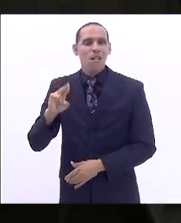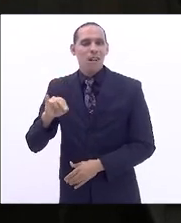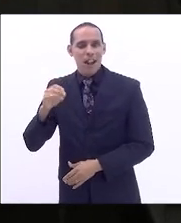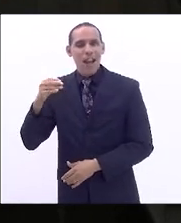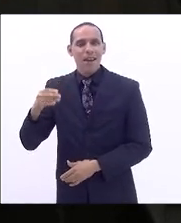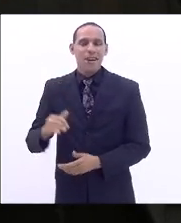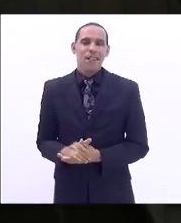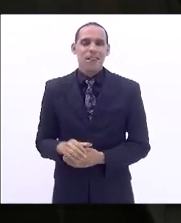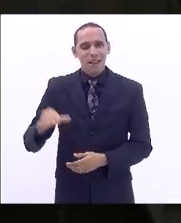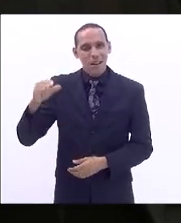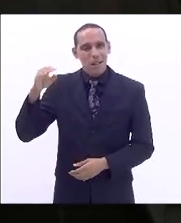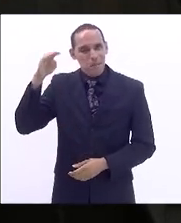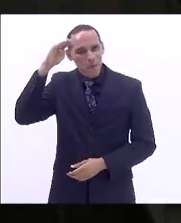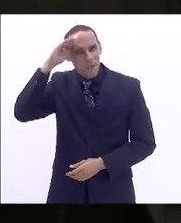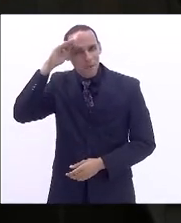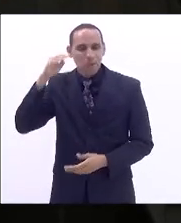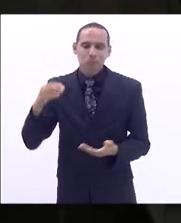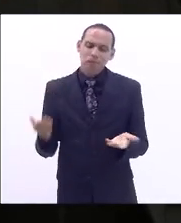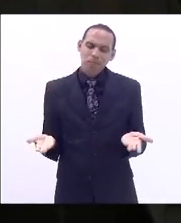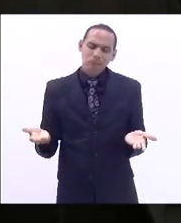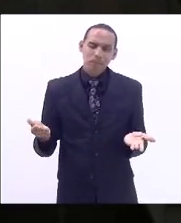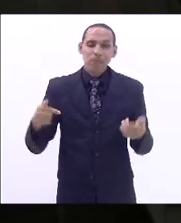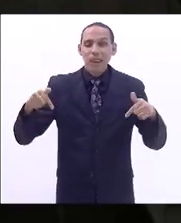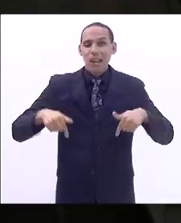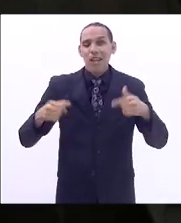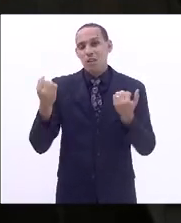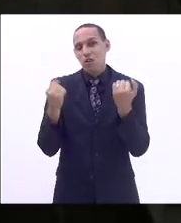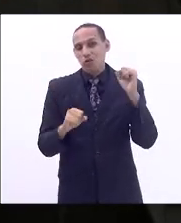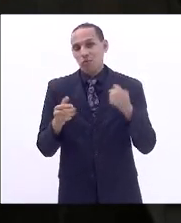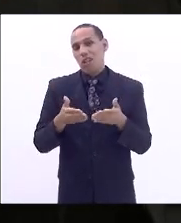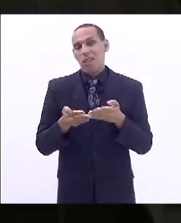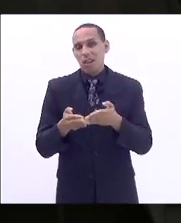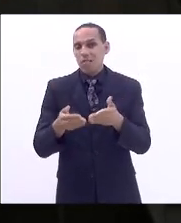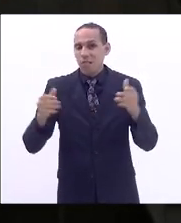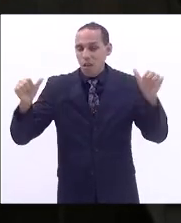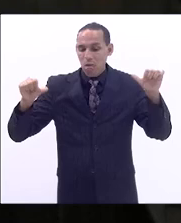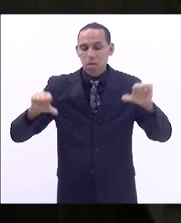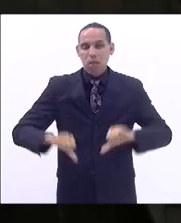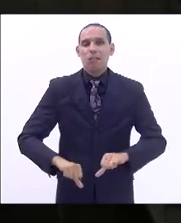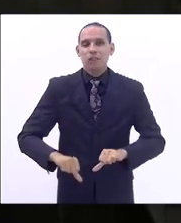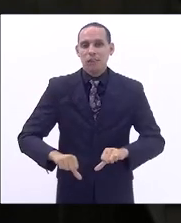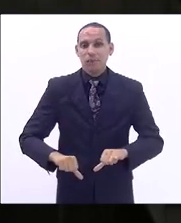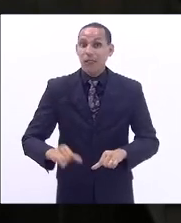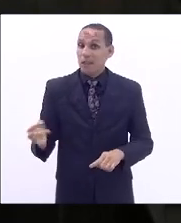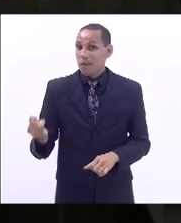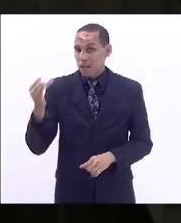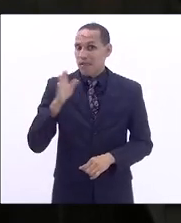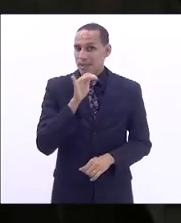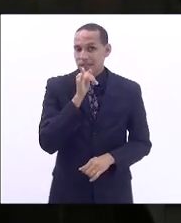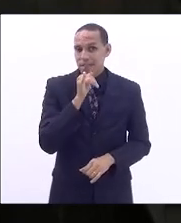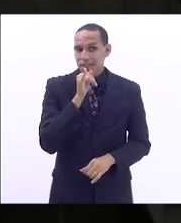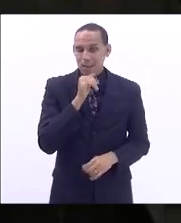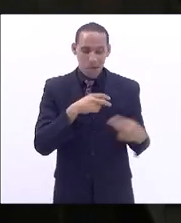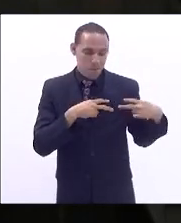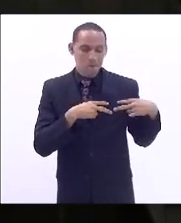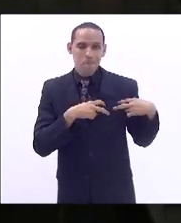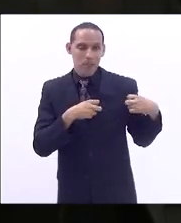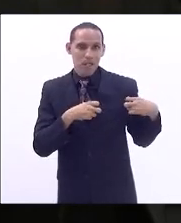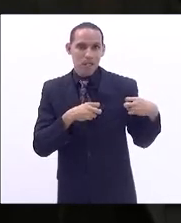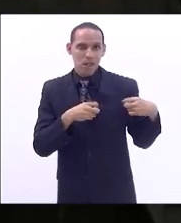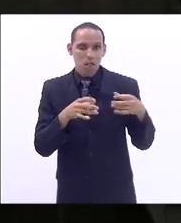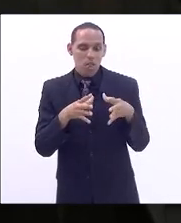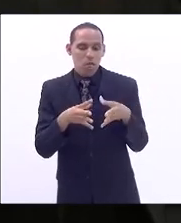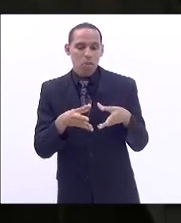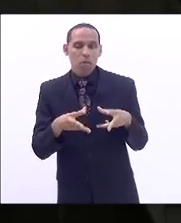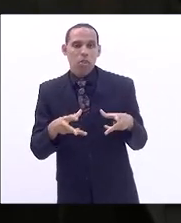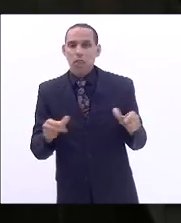inanição a indústria naval Nacional por exemplo por exemplo seria importante que a Petrobras não se